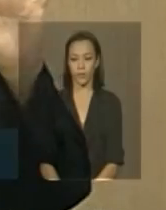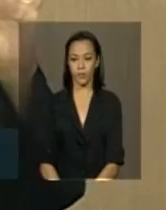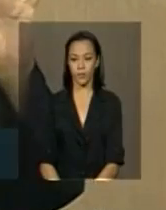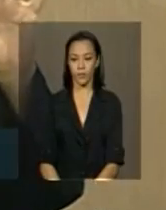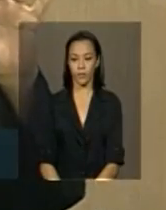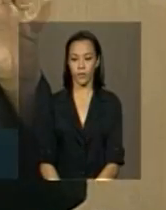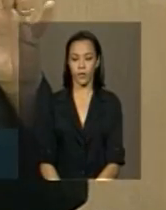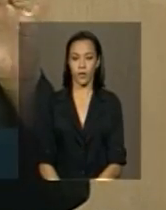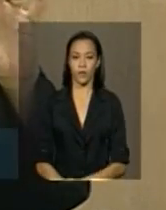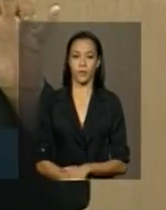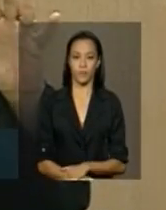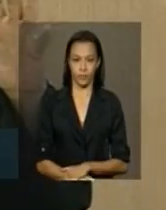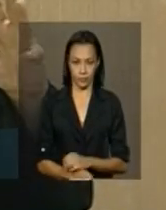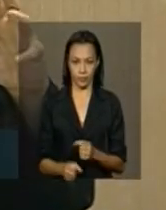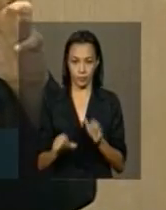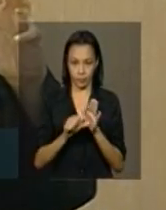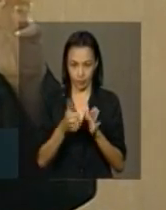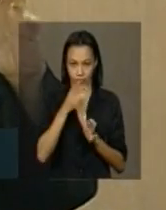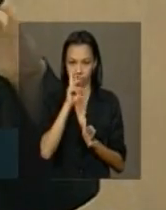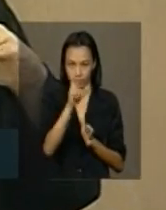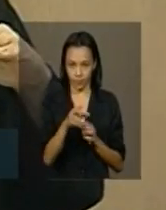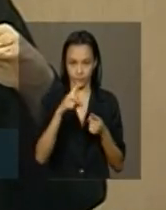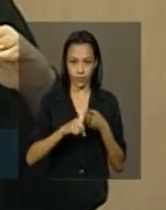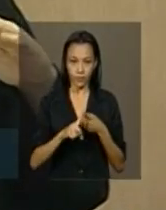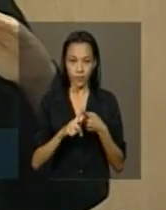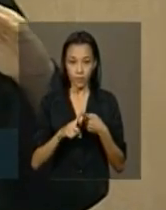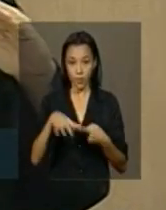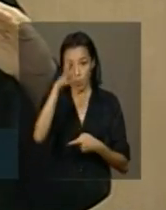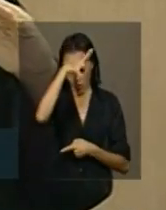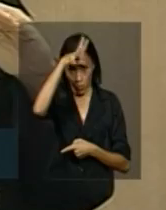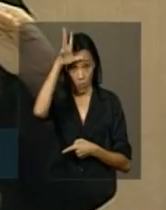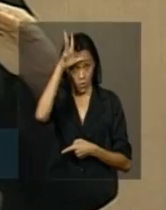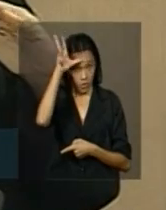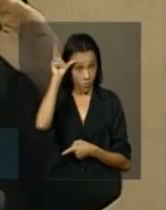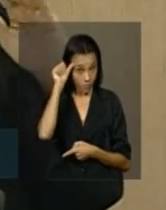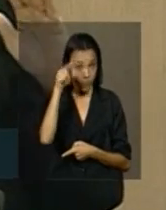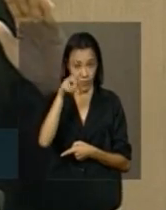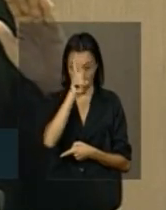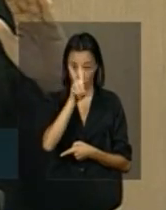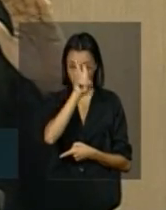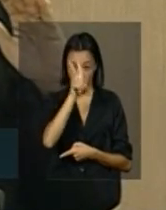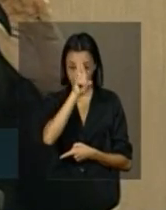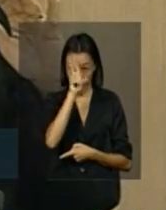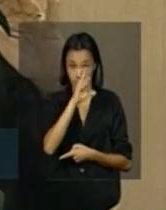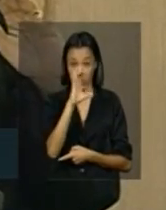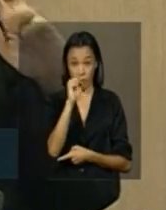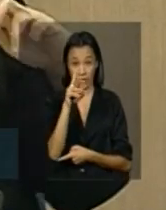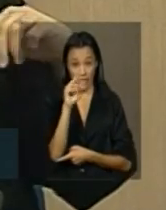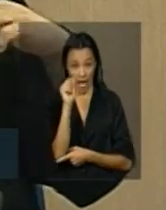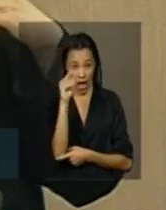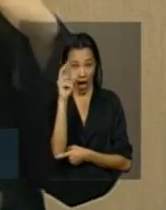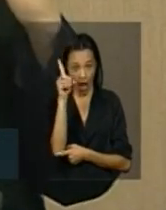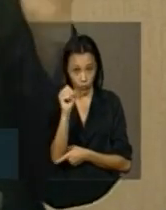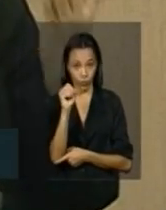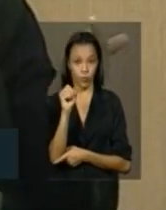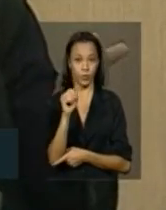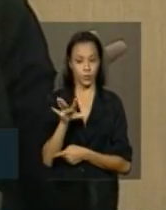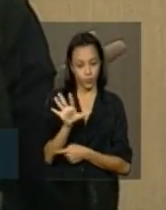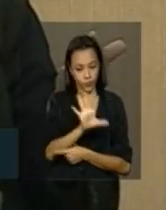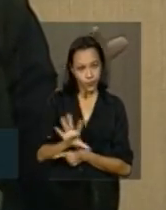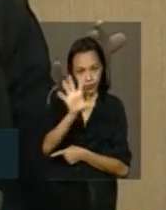duas coisas distintas tá primeiro o Mato Grosso Você lembra que ele tem serrado amazônico e ele tem